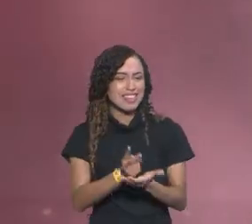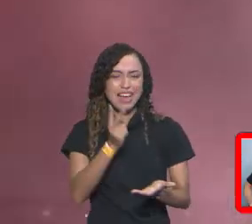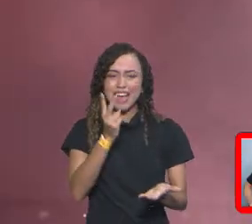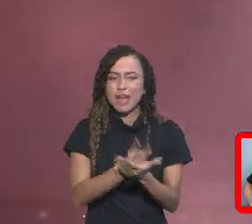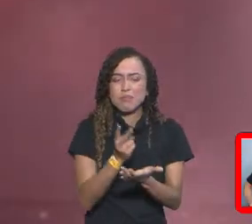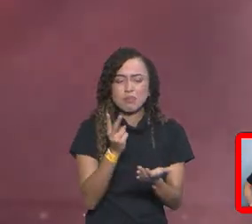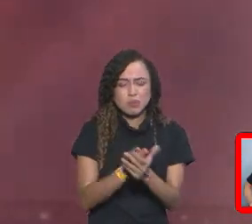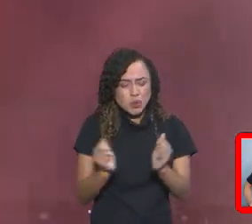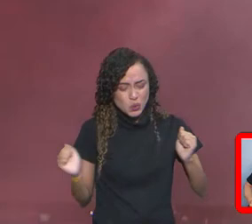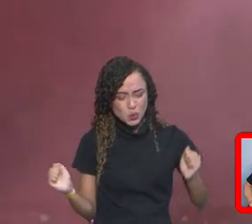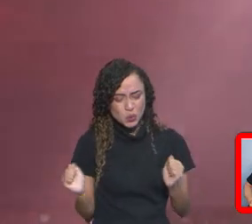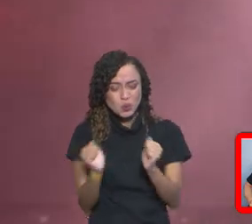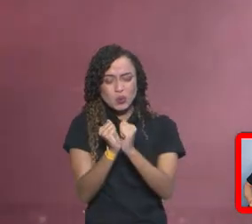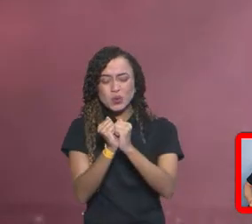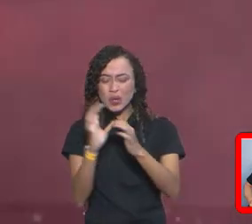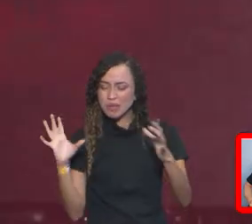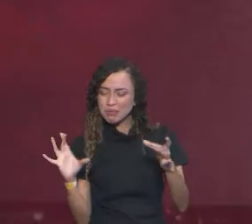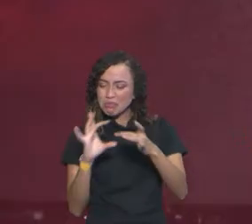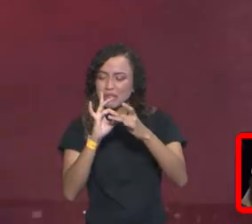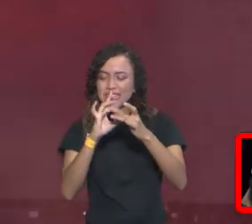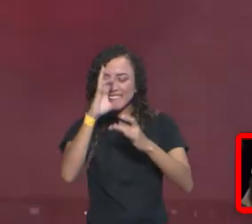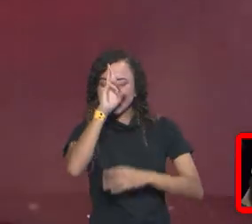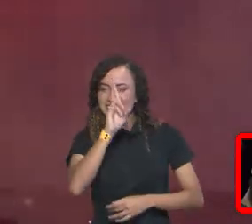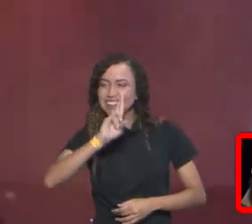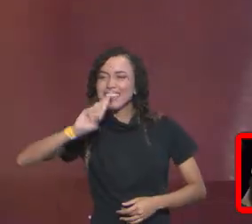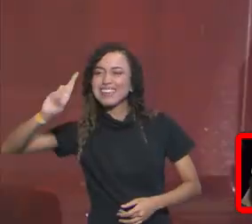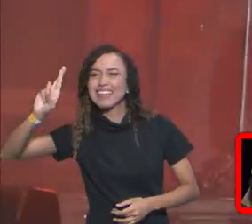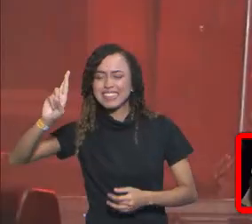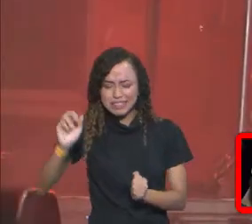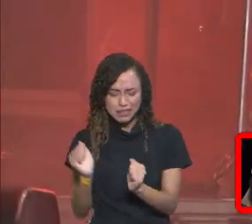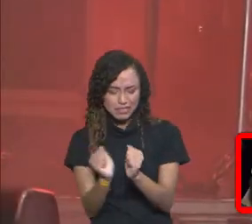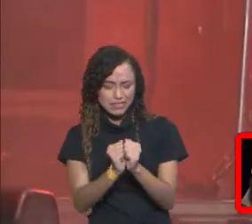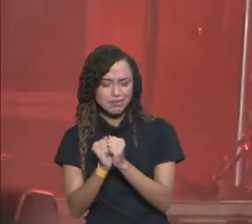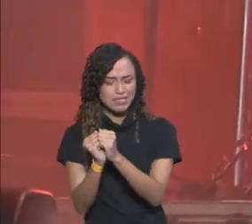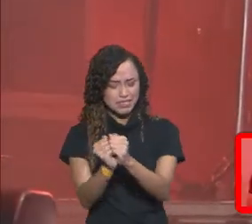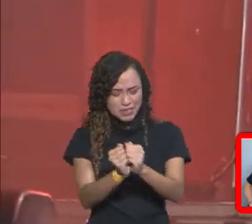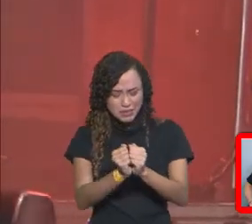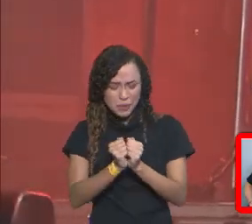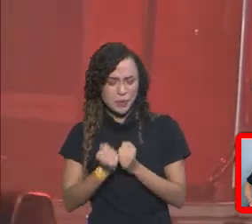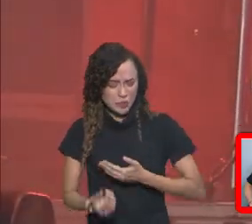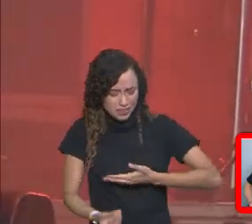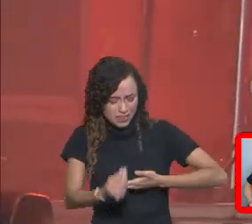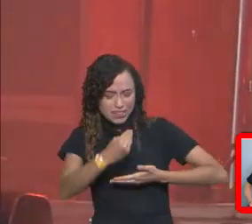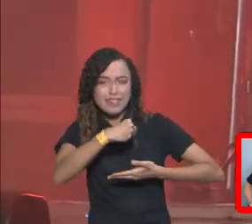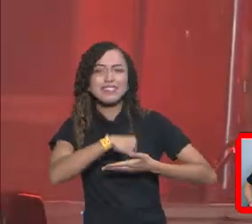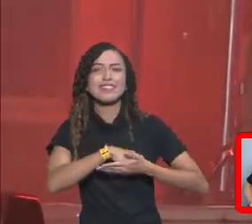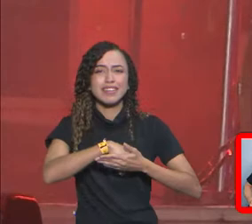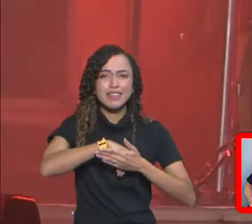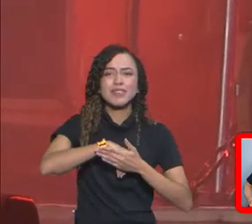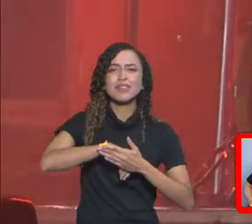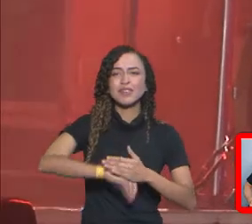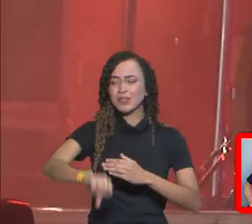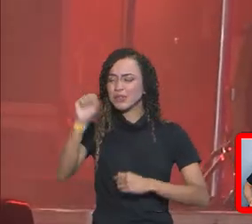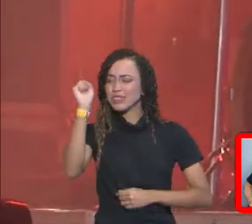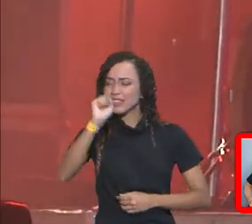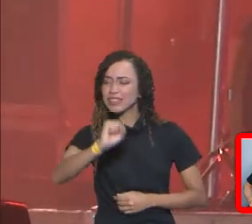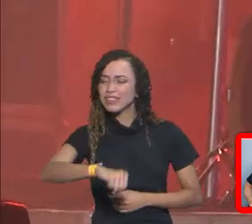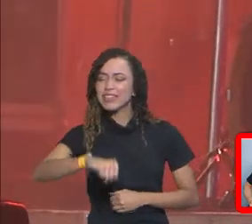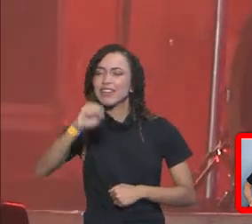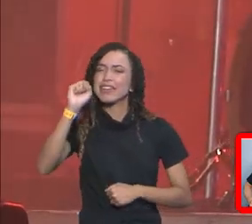acompanhante do teu lado e em ti é contigo é